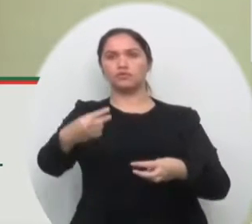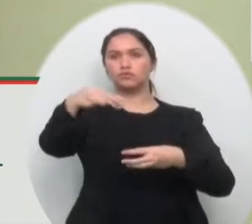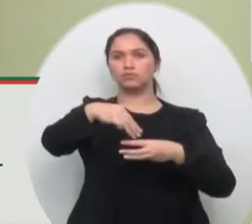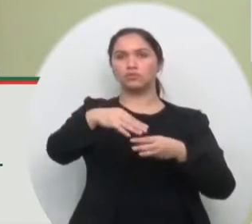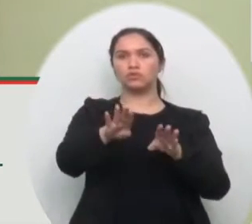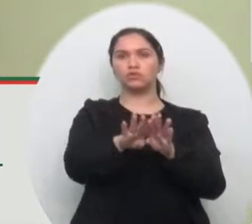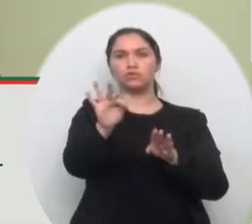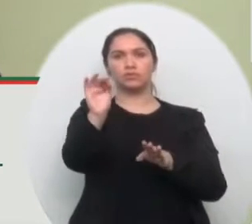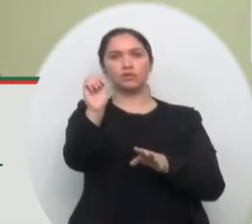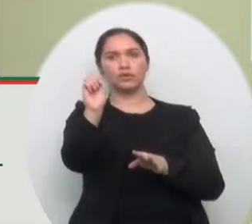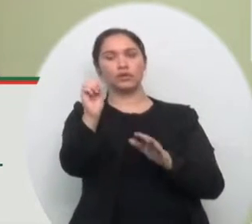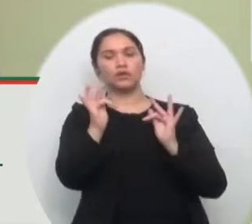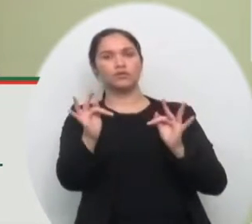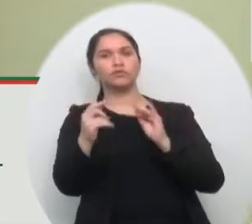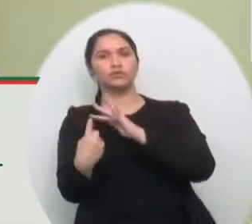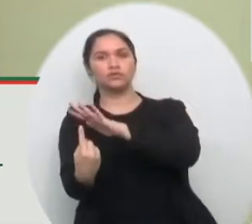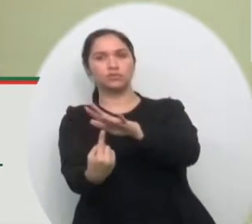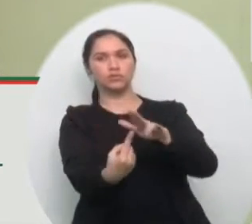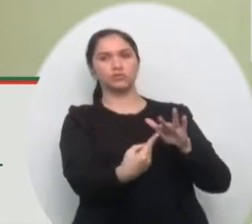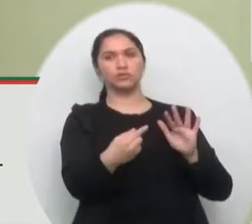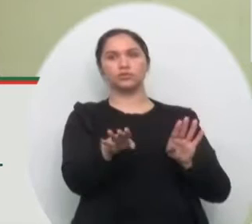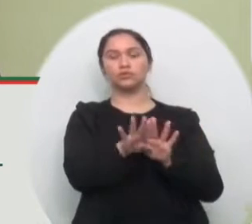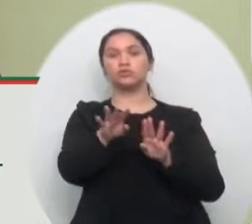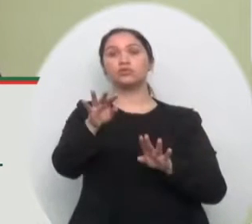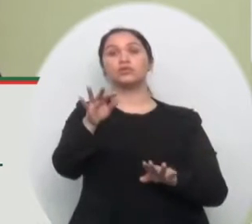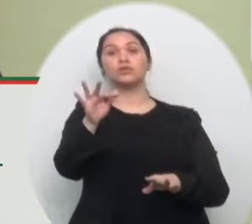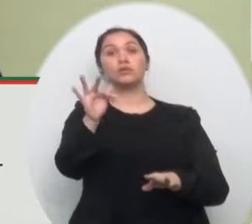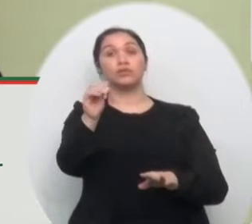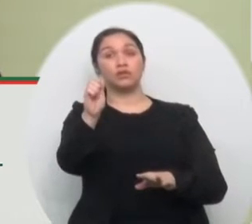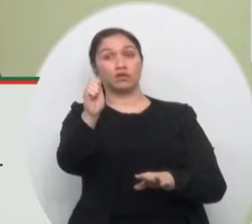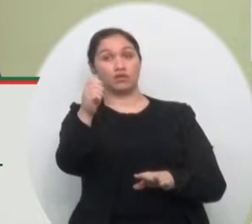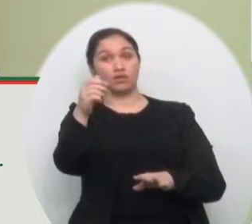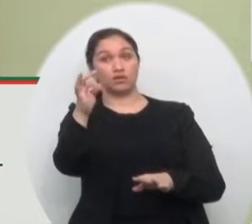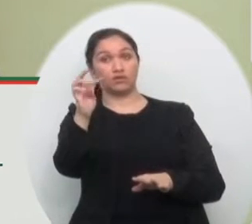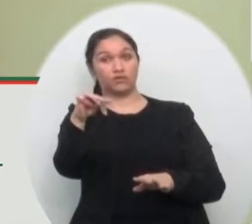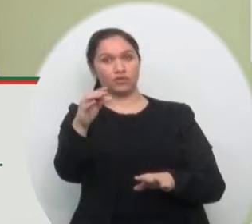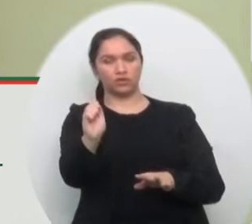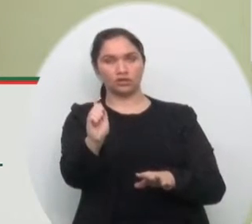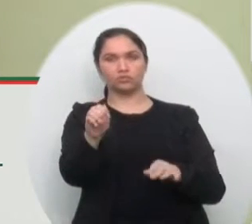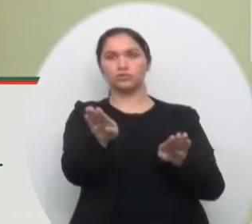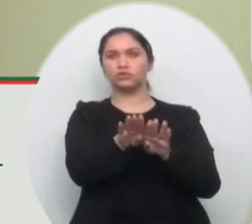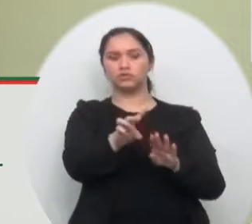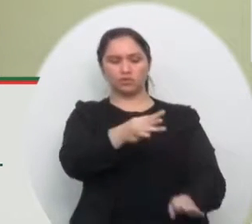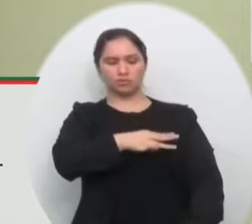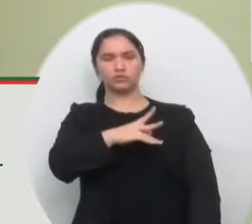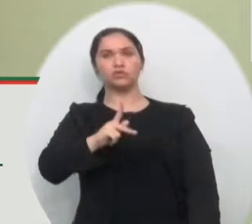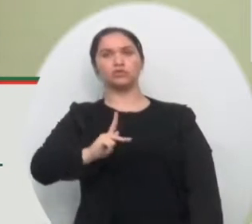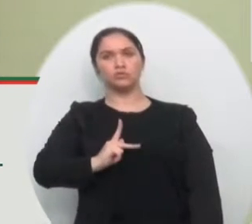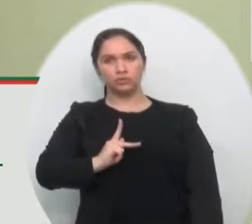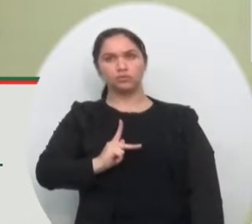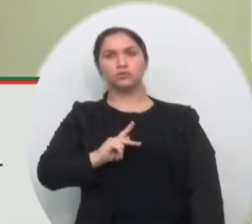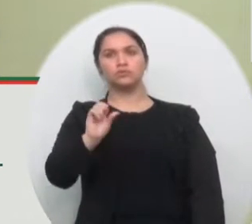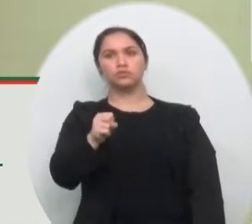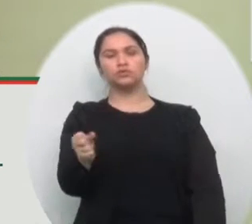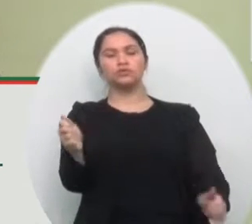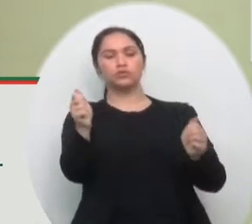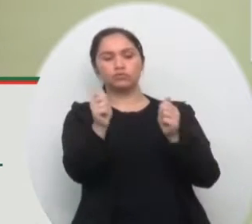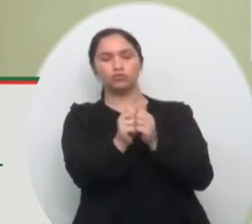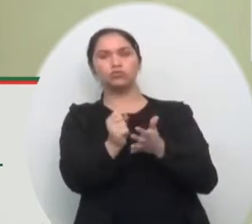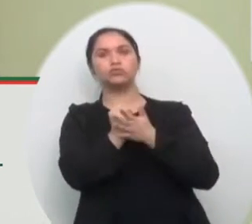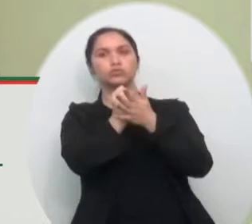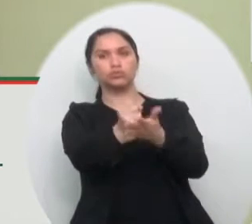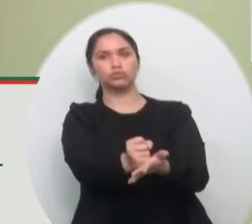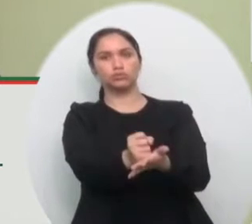à Fátima e também ao Ministério Público, se for necessário. Não sei se vocês já encaminharam ao Ministério Público, mas queremos ser,